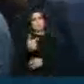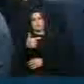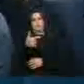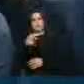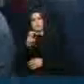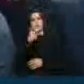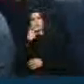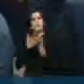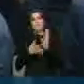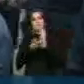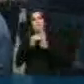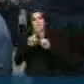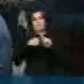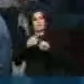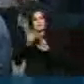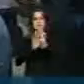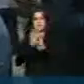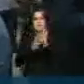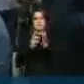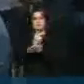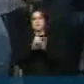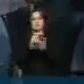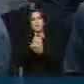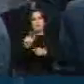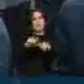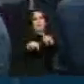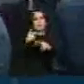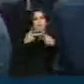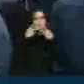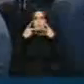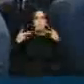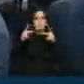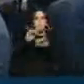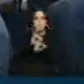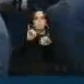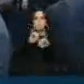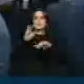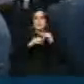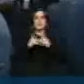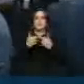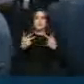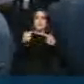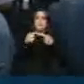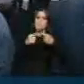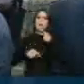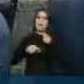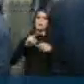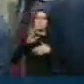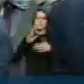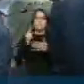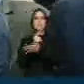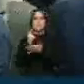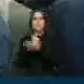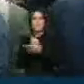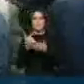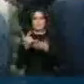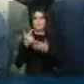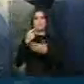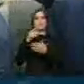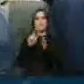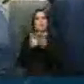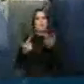a inserção de textos, desenhos e outros materiais de publicidade em qualquer meio, exceto em livros, jornais, periódicos, rádio